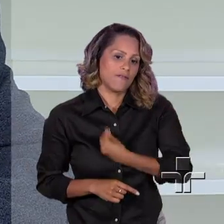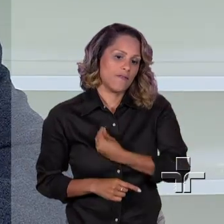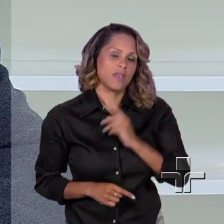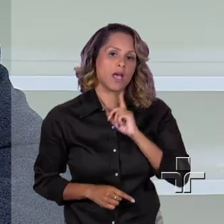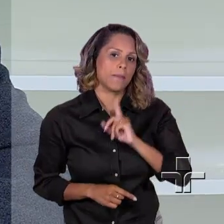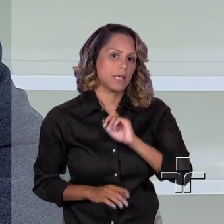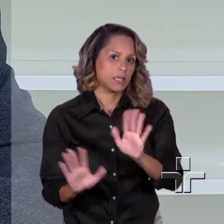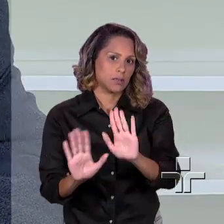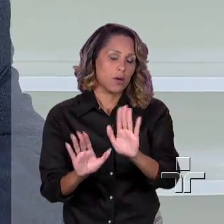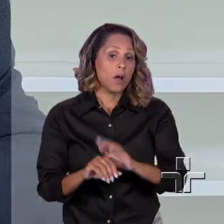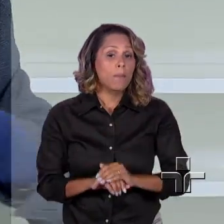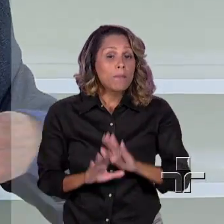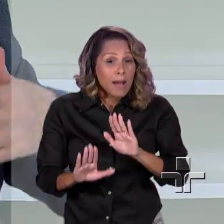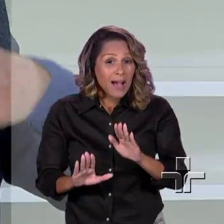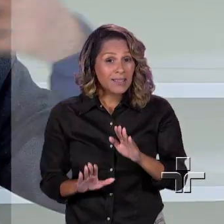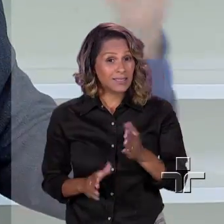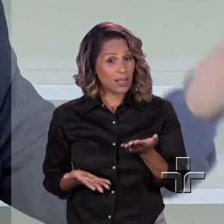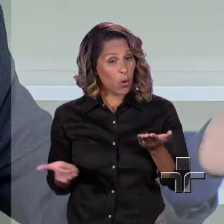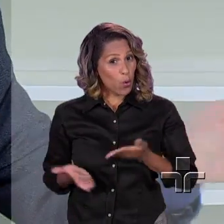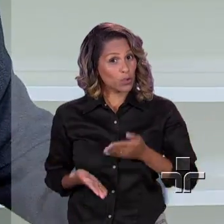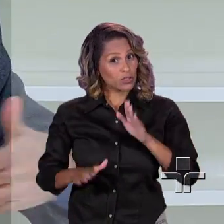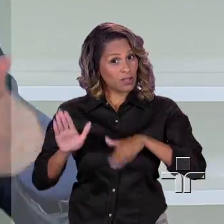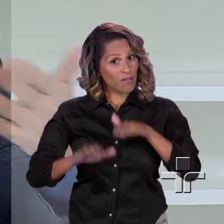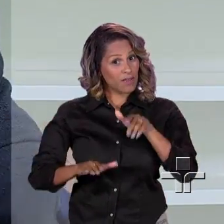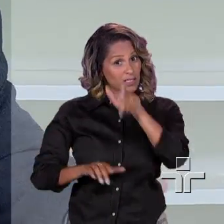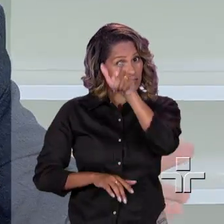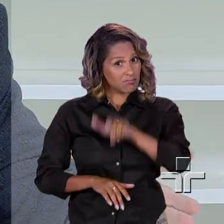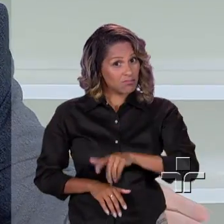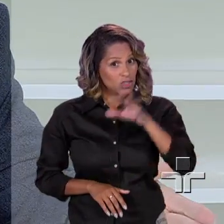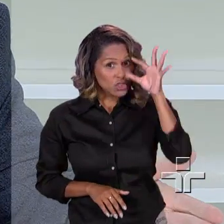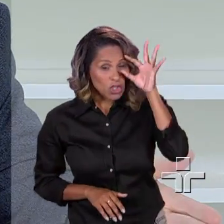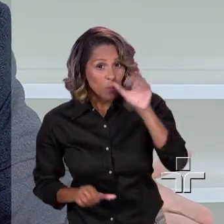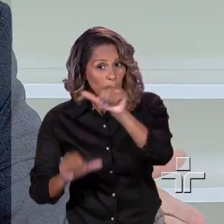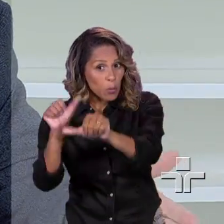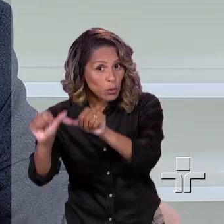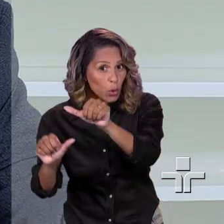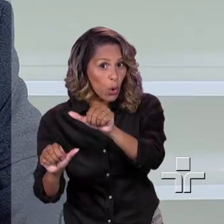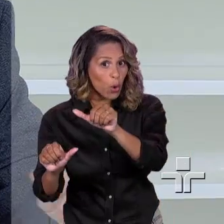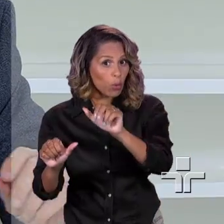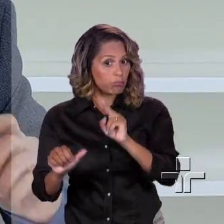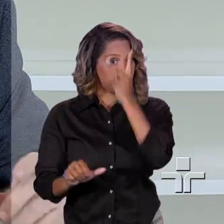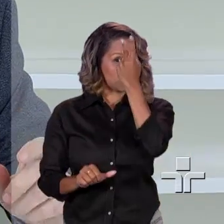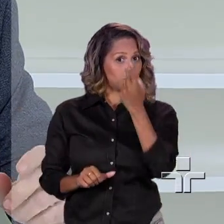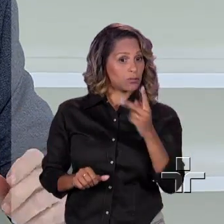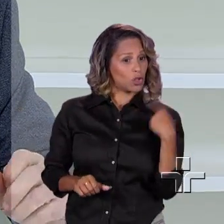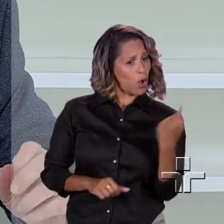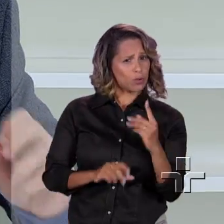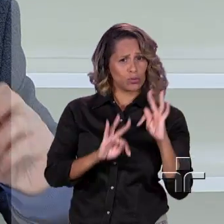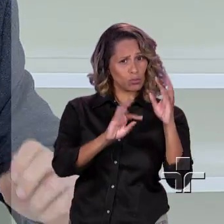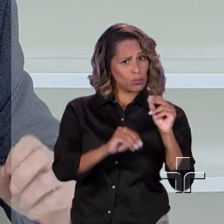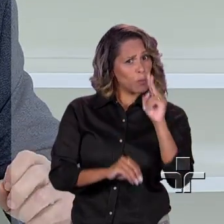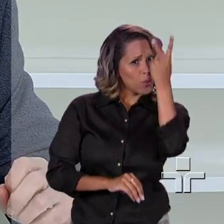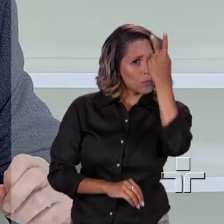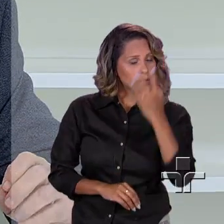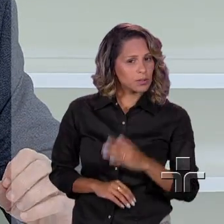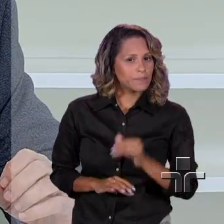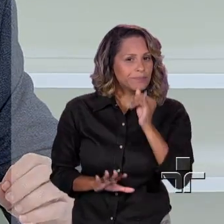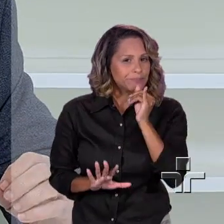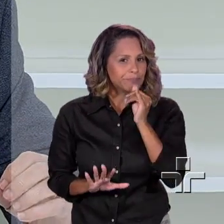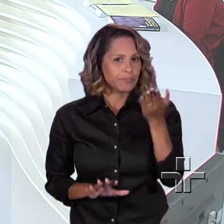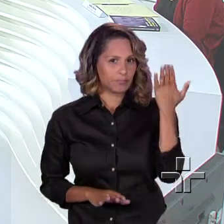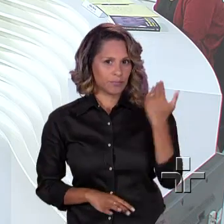atitude dela na época, mas certamente hoje ela mudou, todos nós mudamos. Olha, um pequeno exemplo, no início dos anos